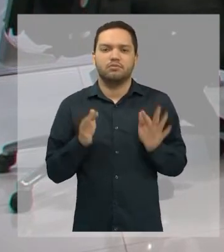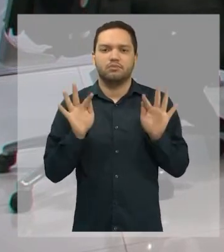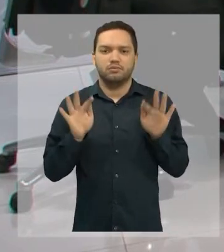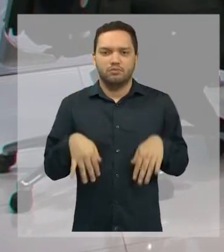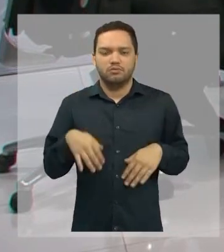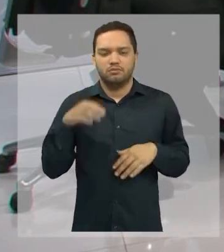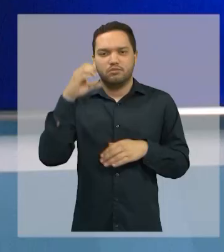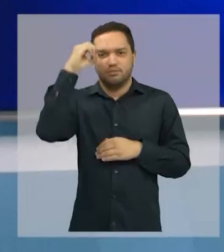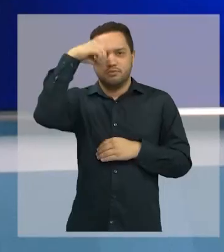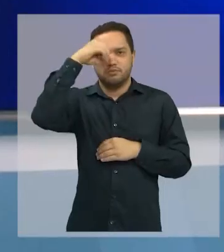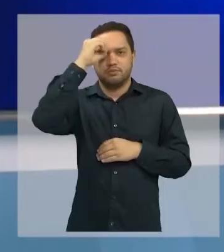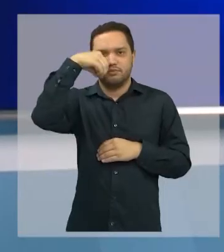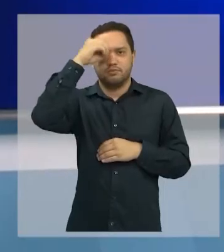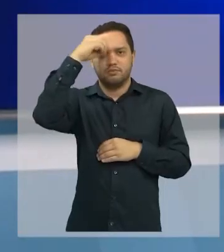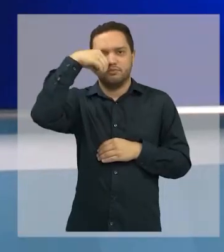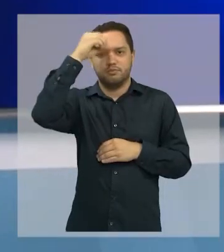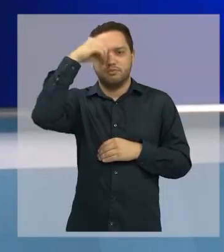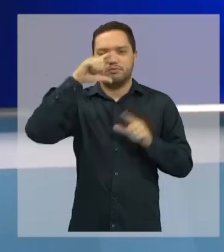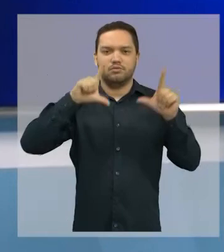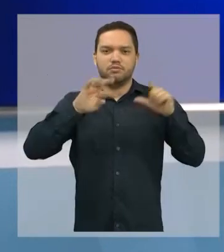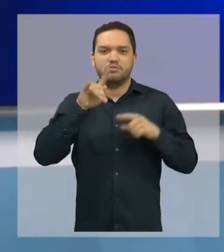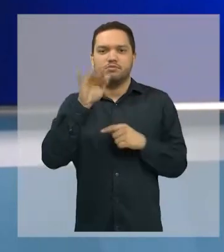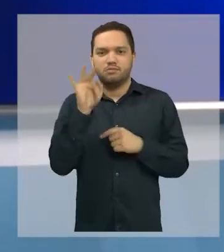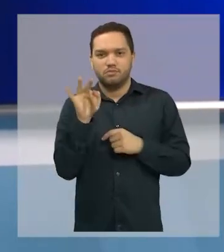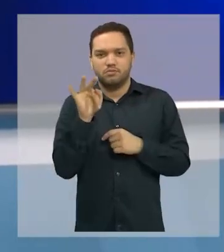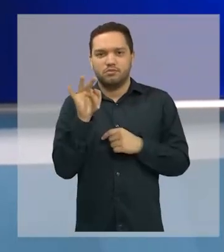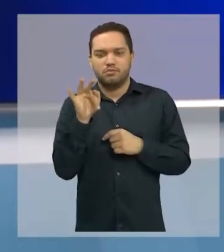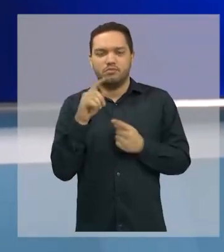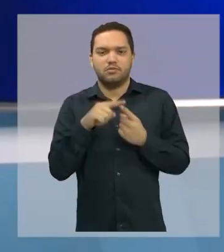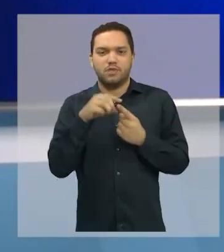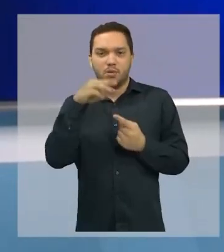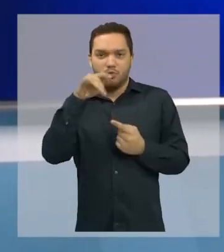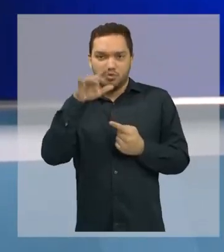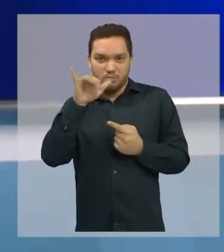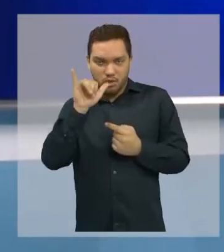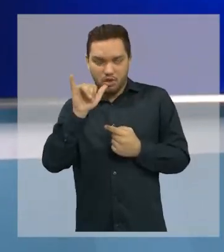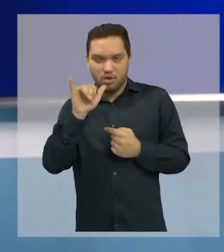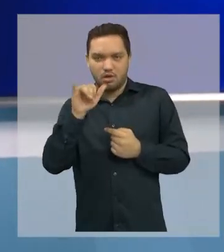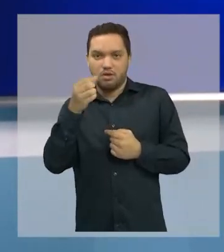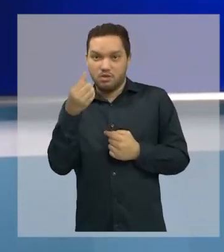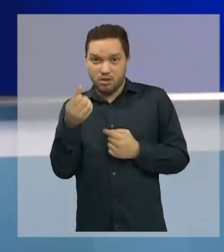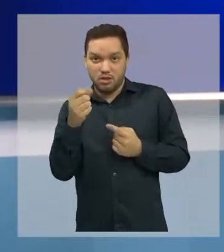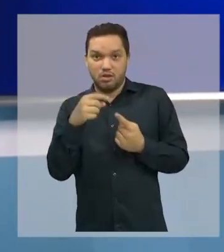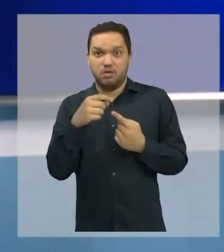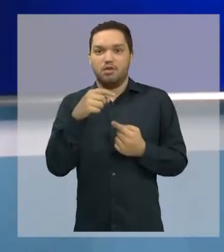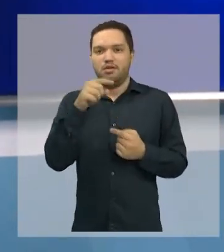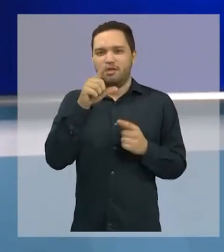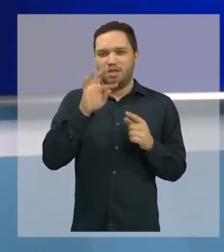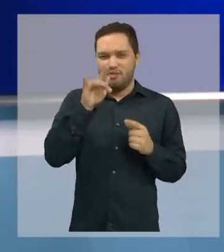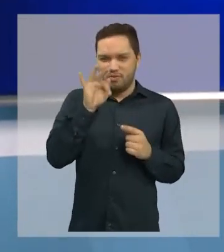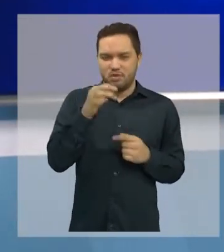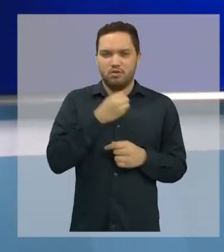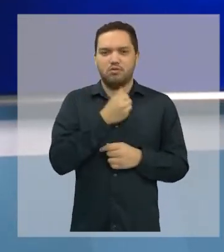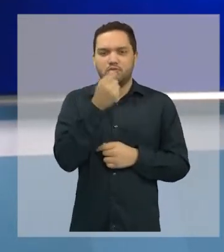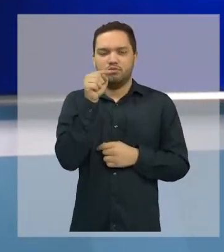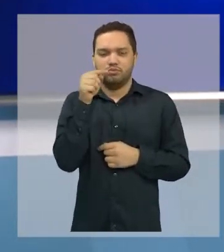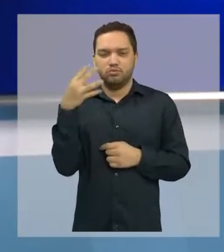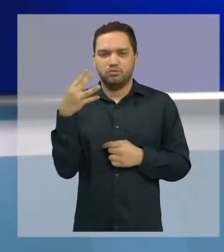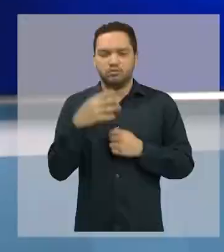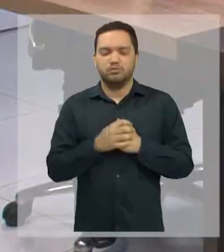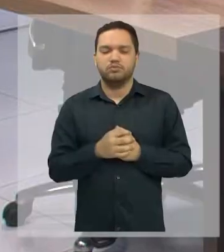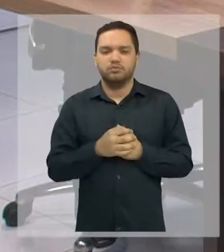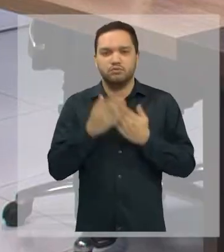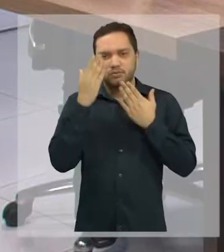uma edição do programa Observatório pela TV Fortaleza, canal 6 da Multiplay, 61.4 digital. Agradecendo desde já